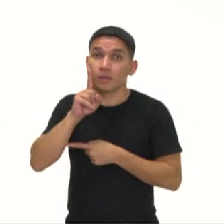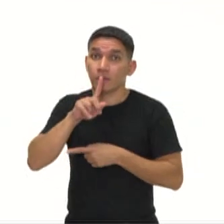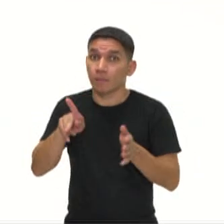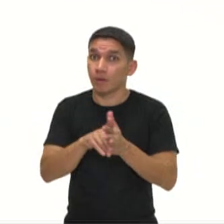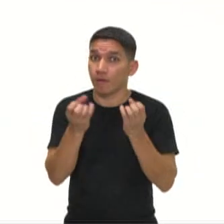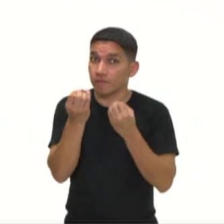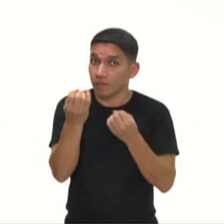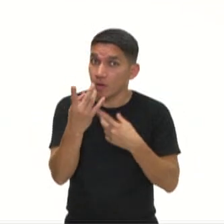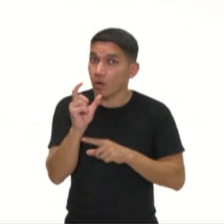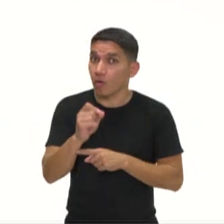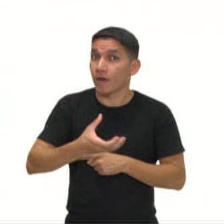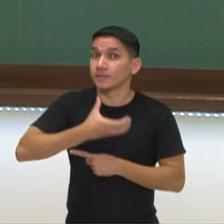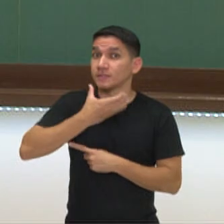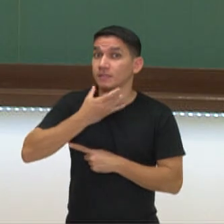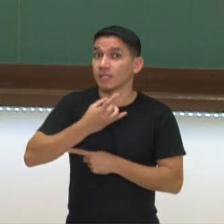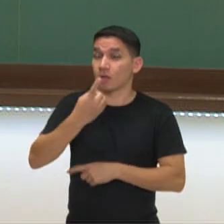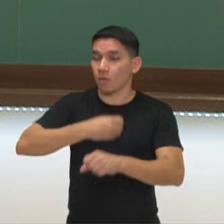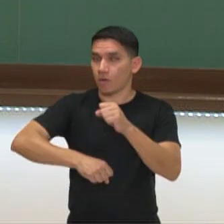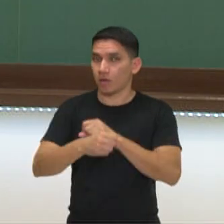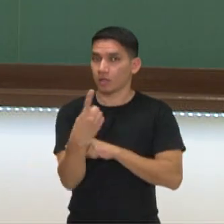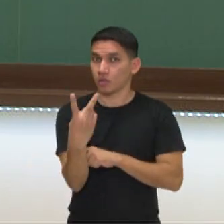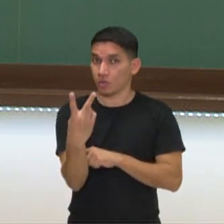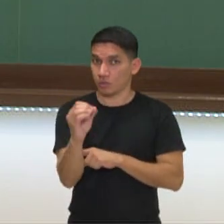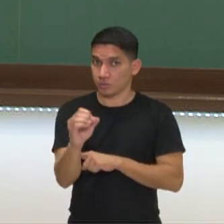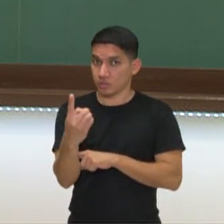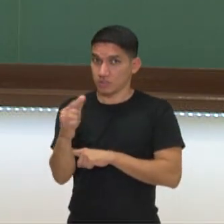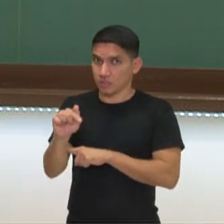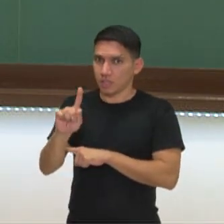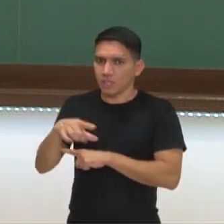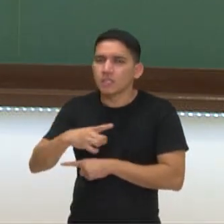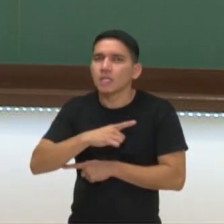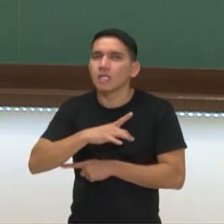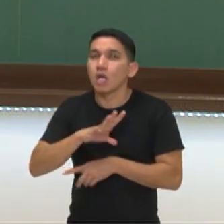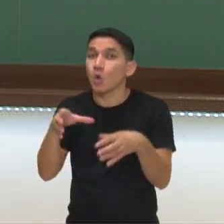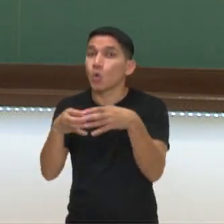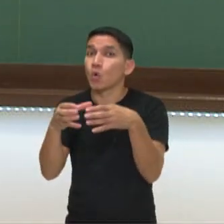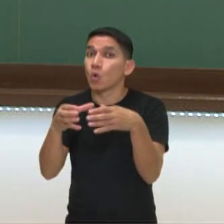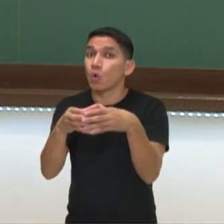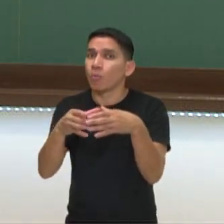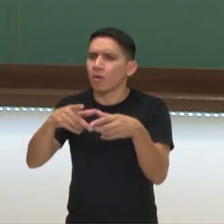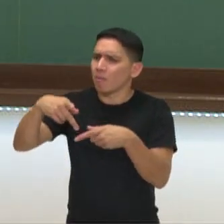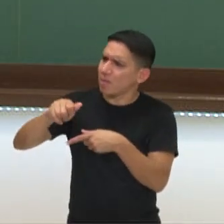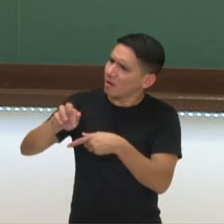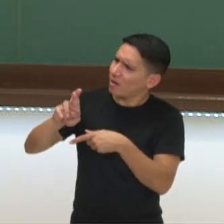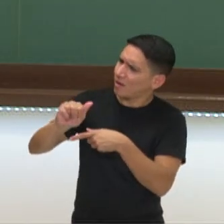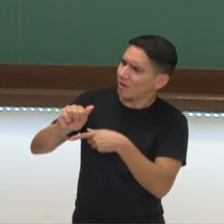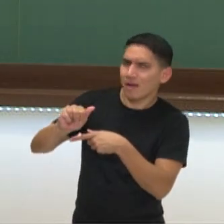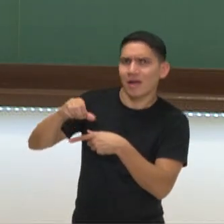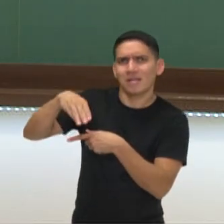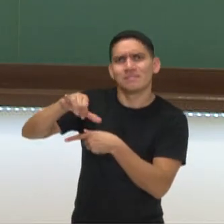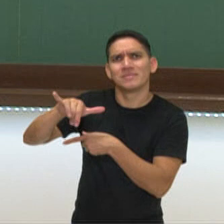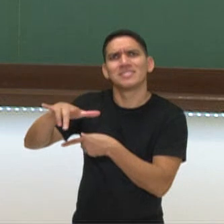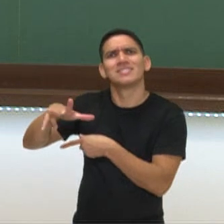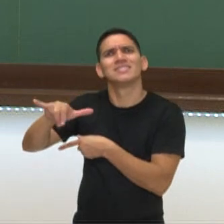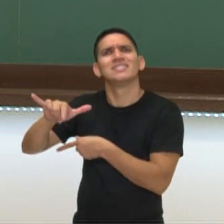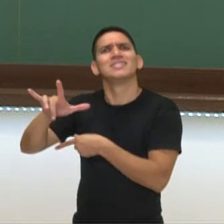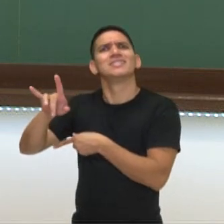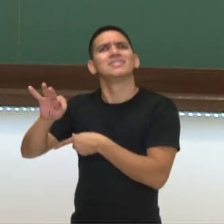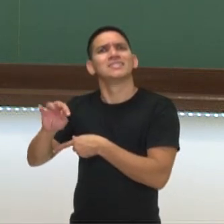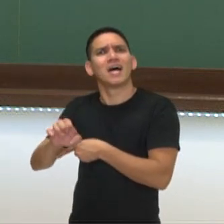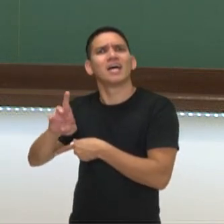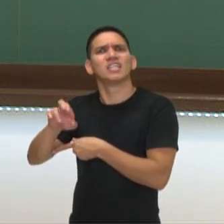de 2017. Então está falando sobre grupos paramilitares, ou seja, exércitos paralelos,